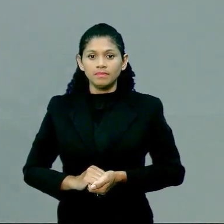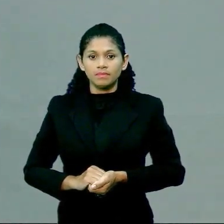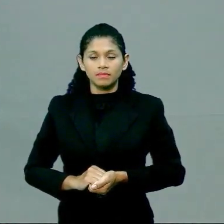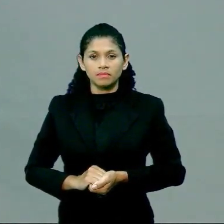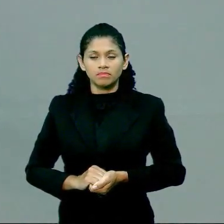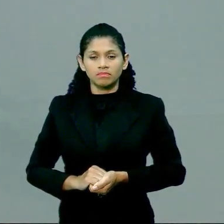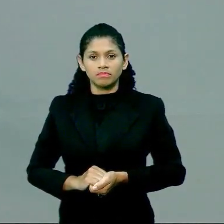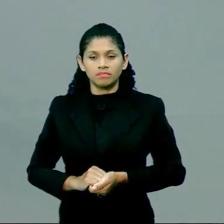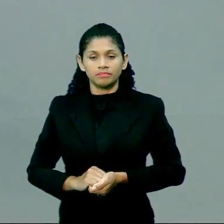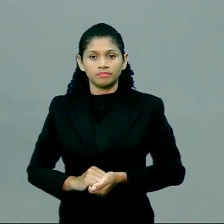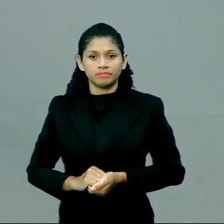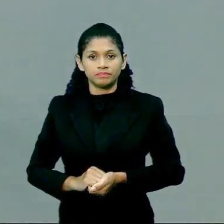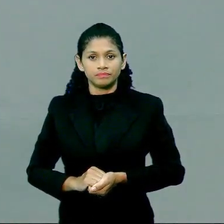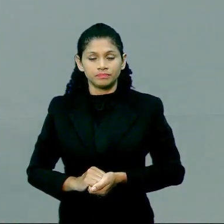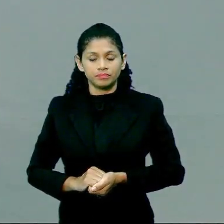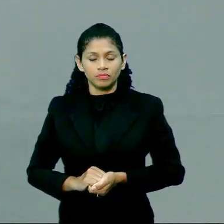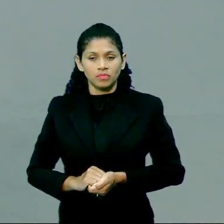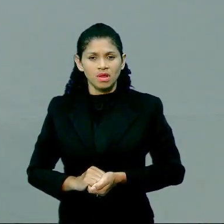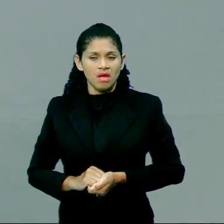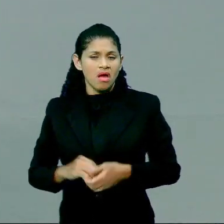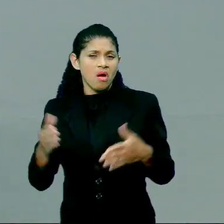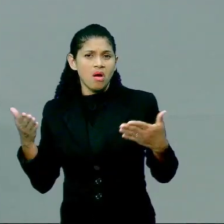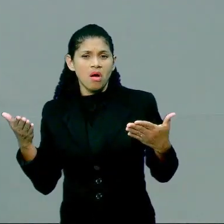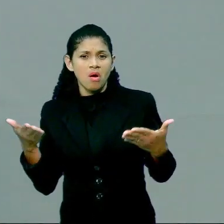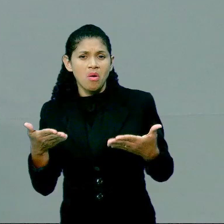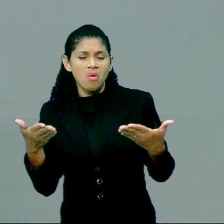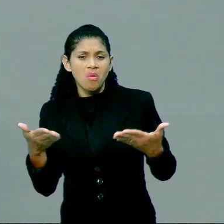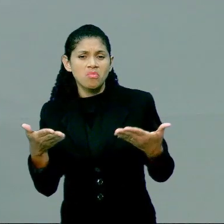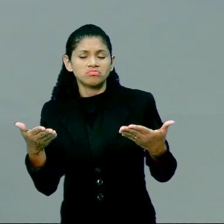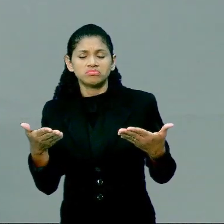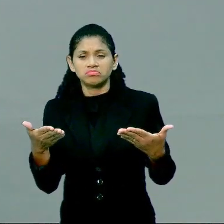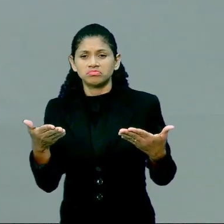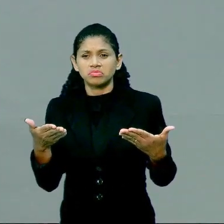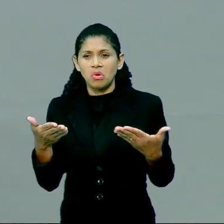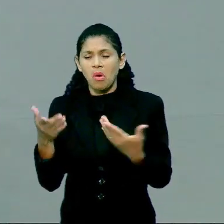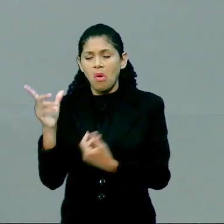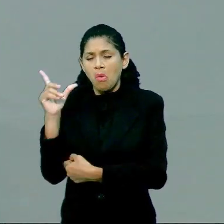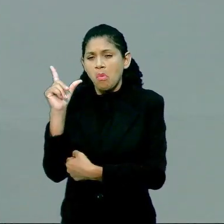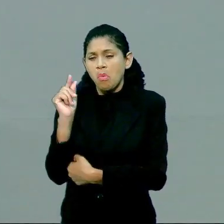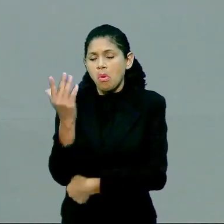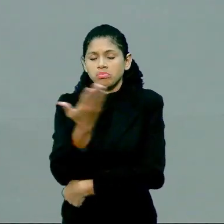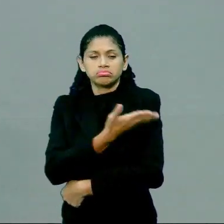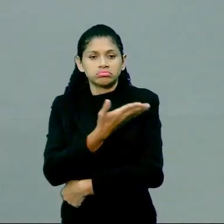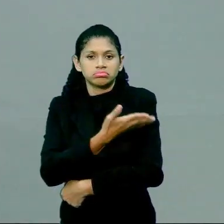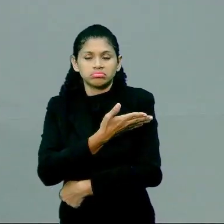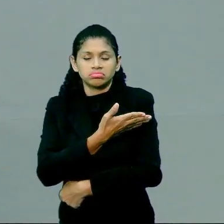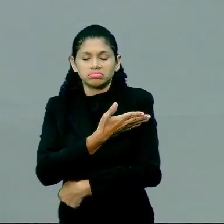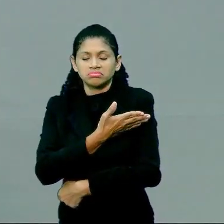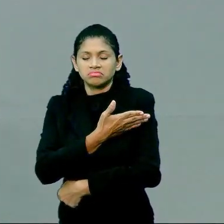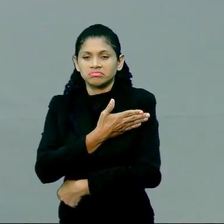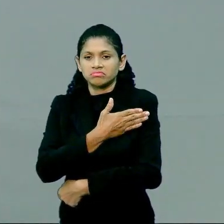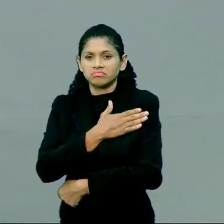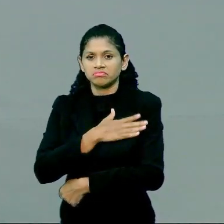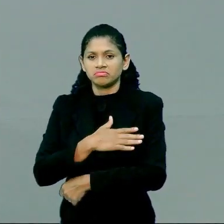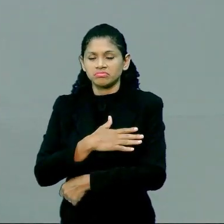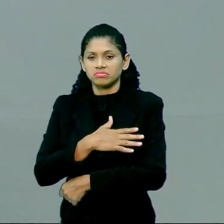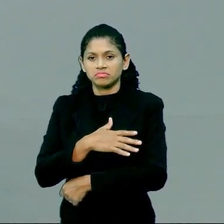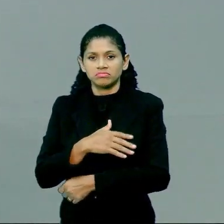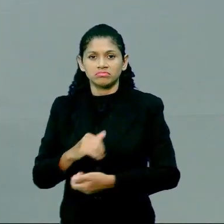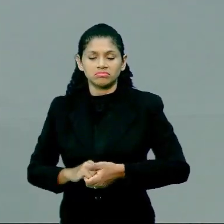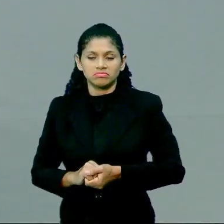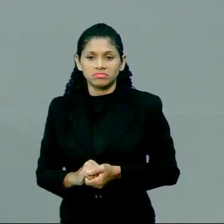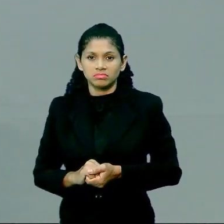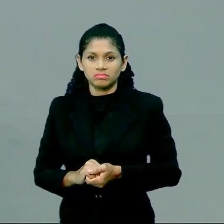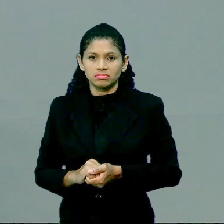ah hoje eu tô com Hoje eu tô para poucos amigos né ou seja quer dizer que você está de mal humor você está irritada está aborrecido